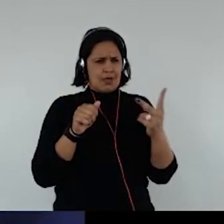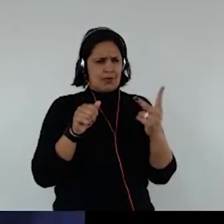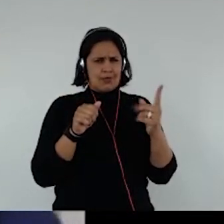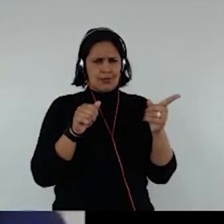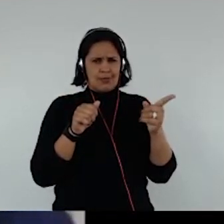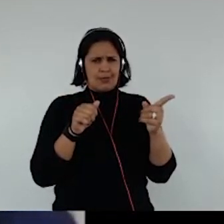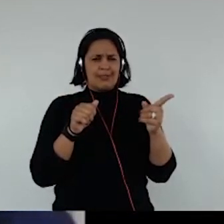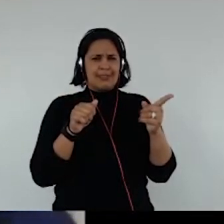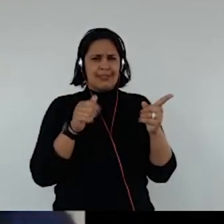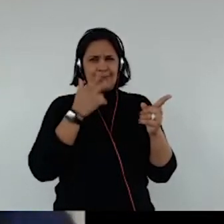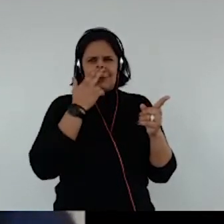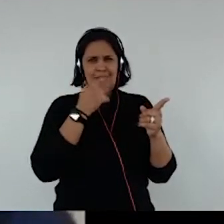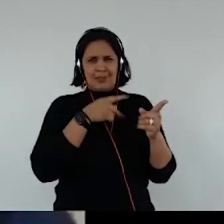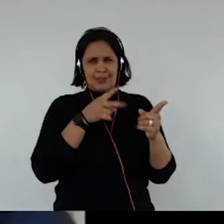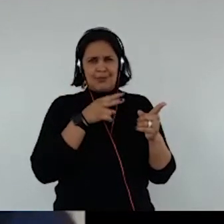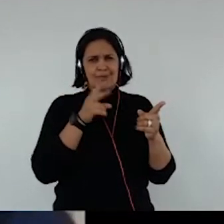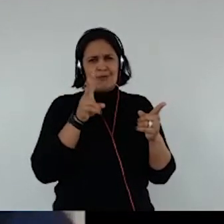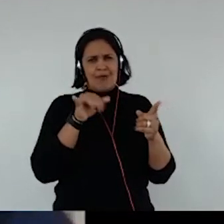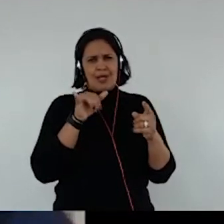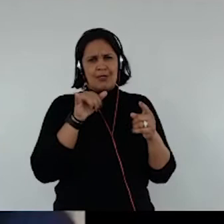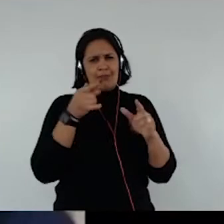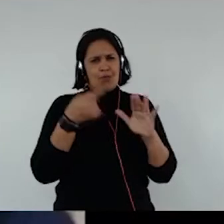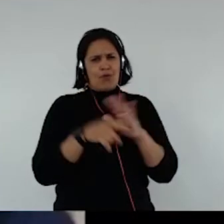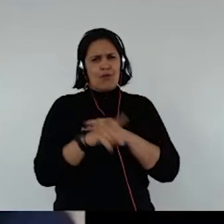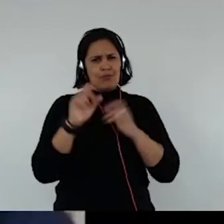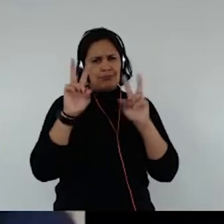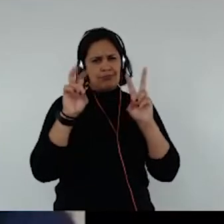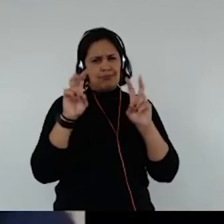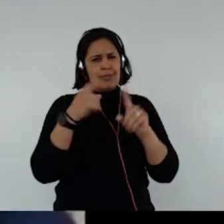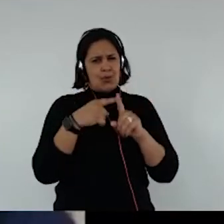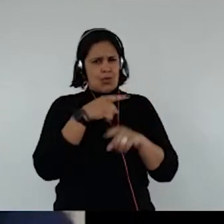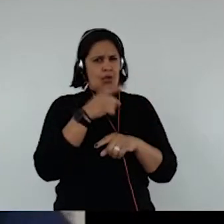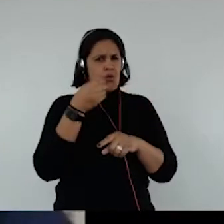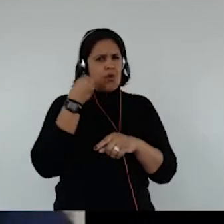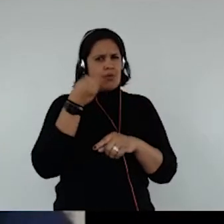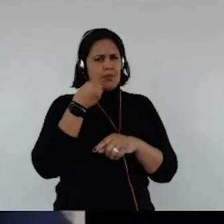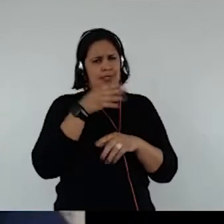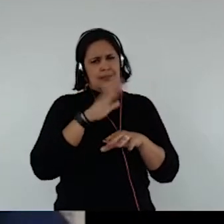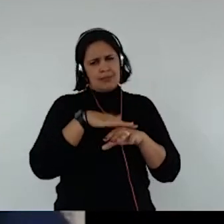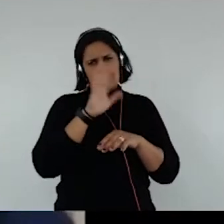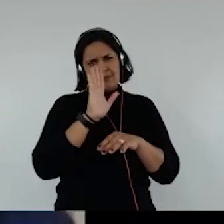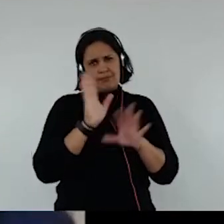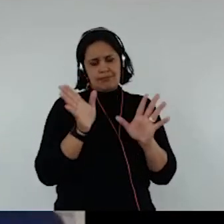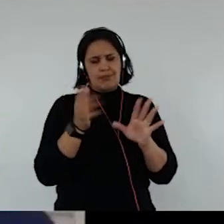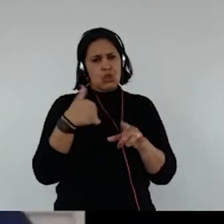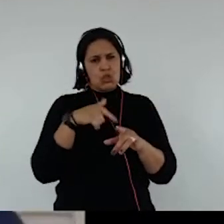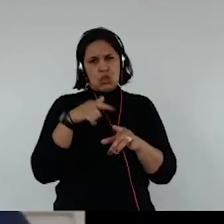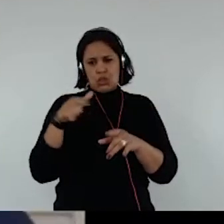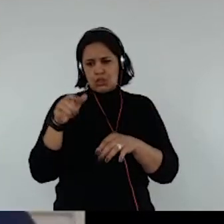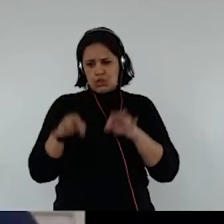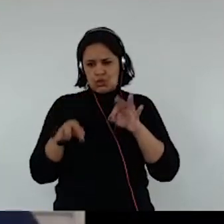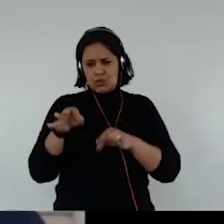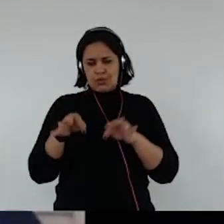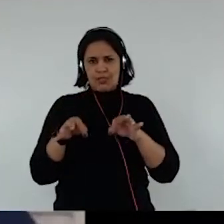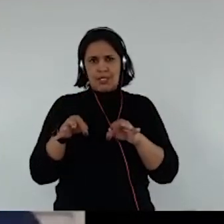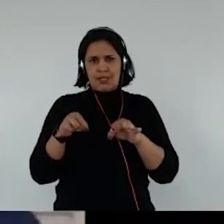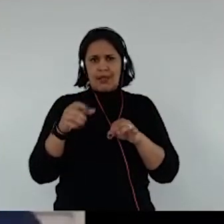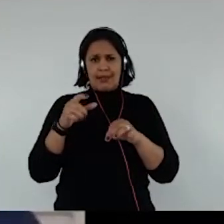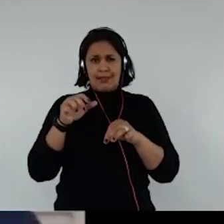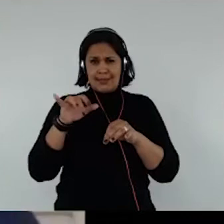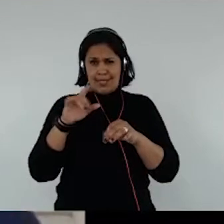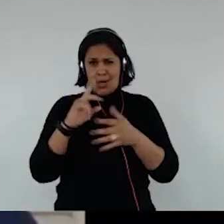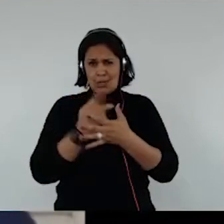propriedade, avançarão nesse tema pela experiência no contrato, porque nós do judiciário, quando tudo dá